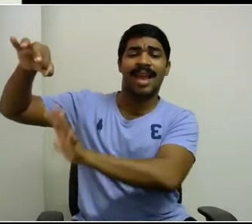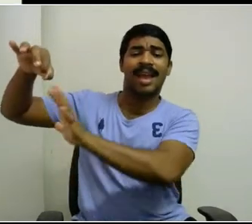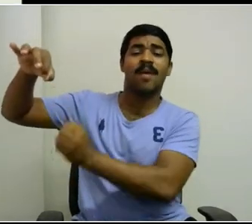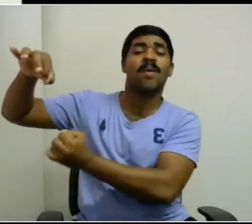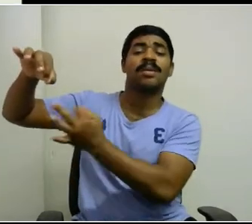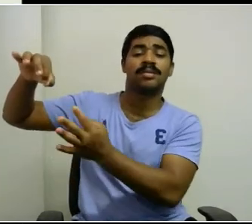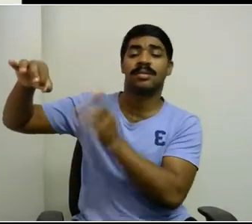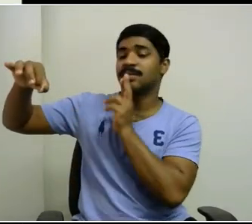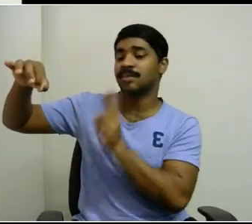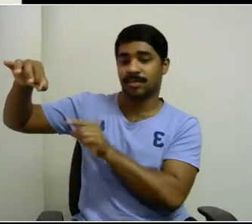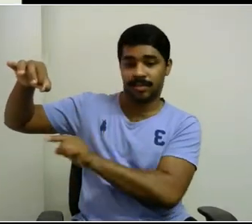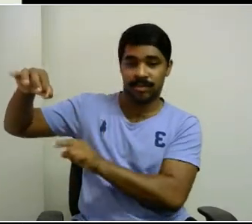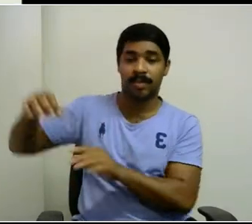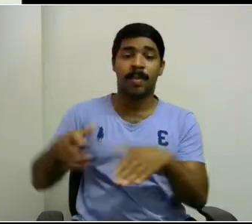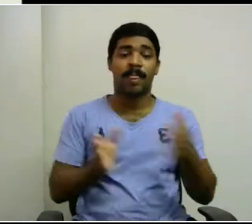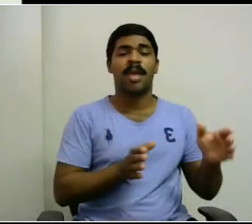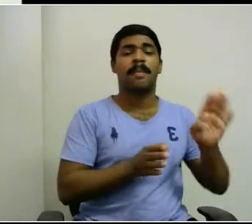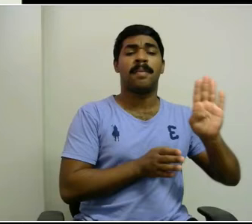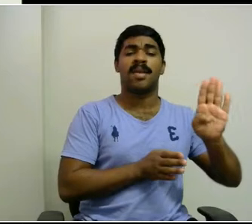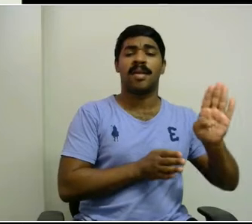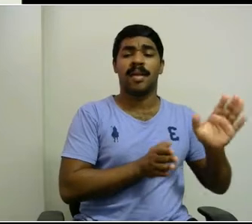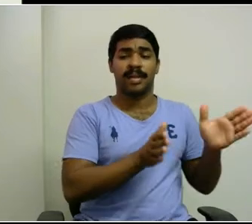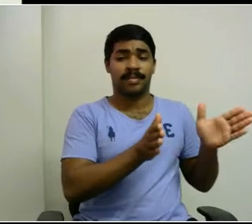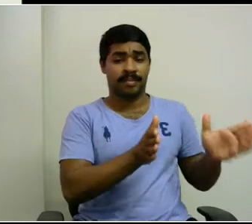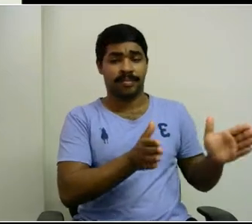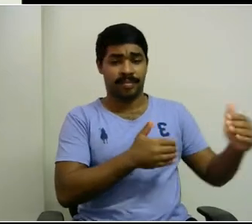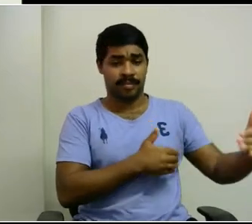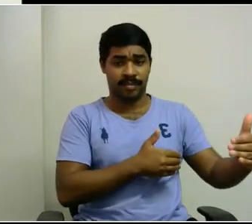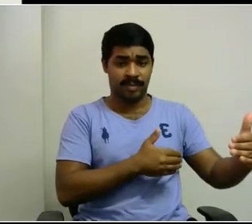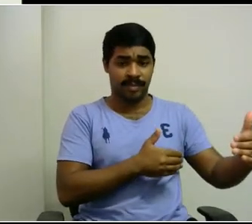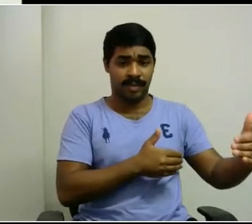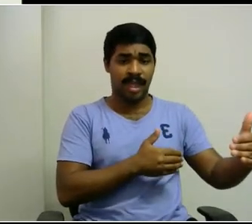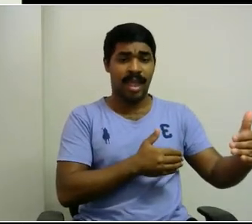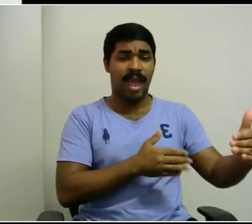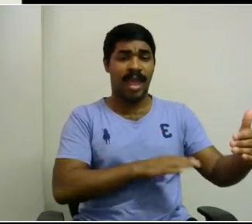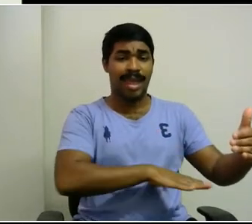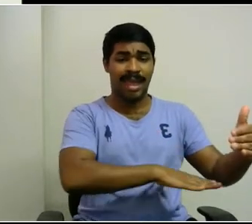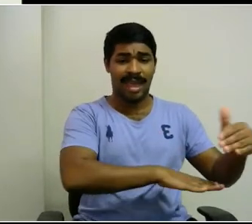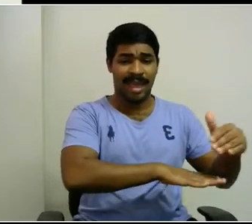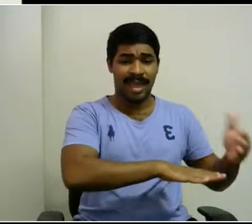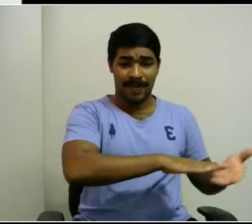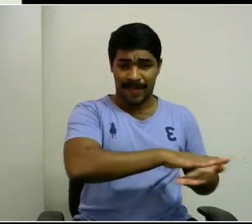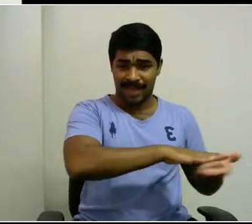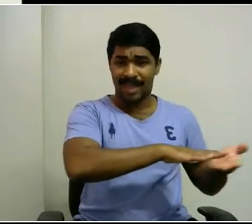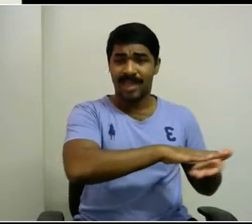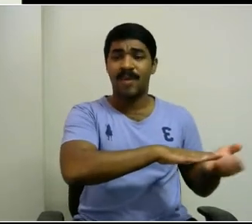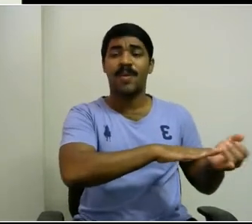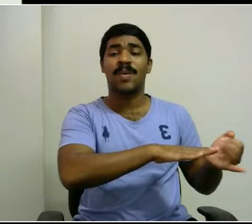ó, prisma B, a área da base é 5 vezes x mais 1